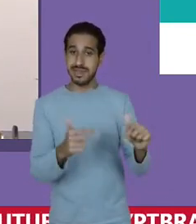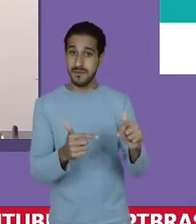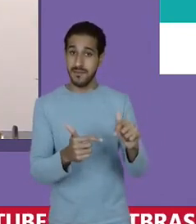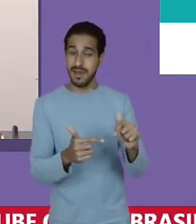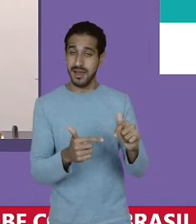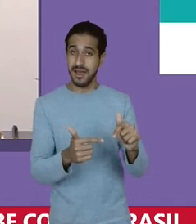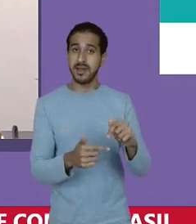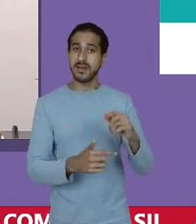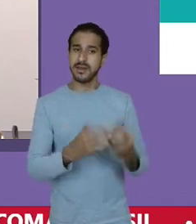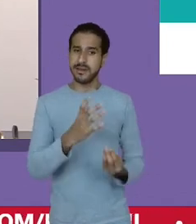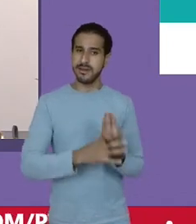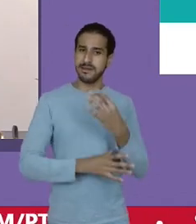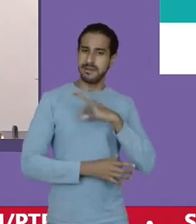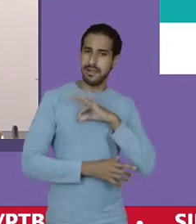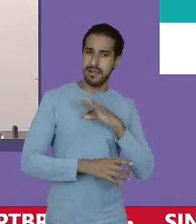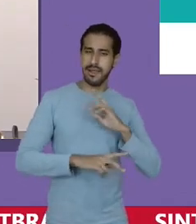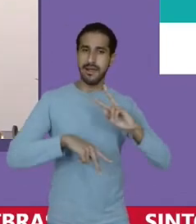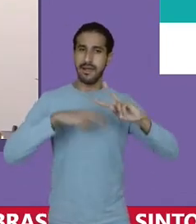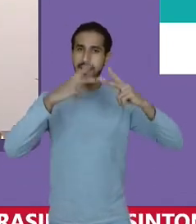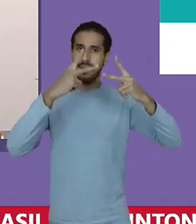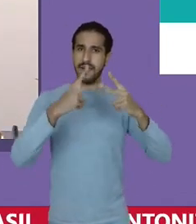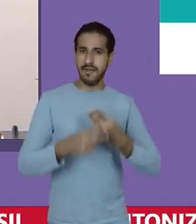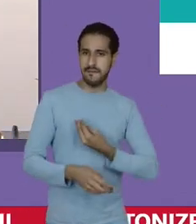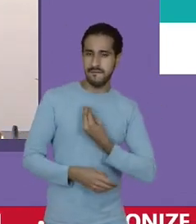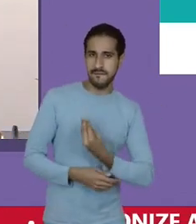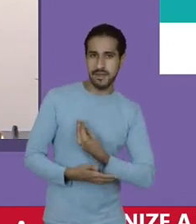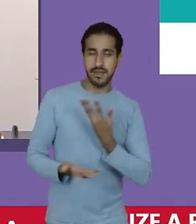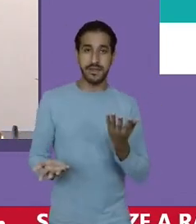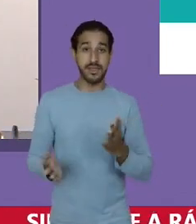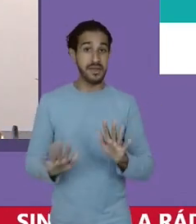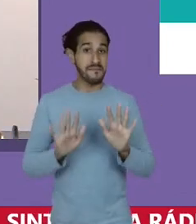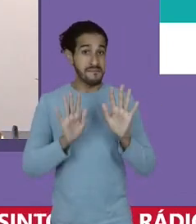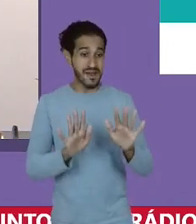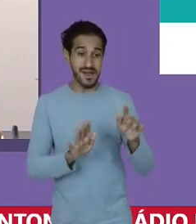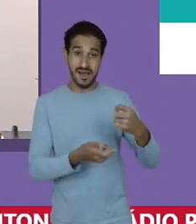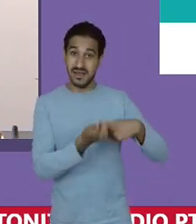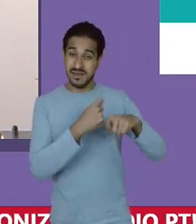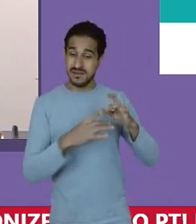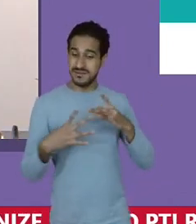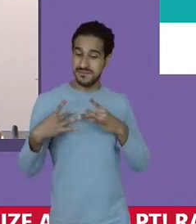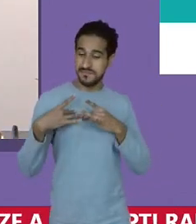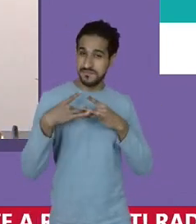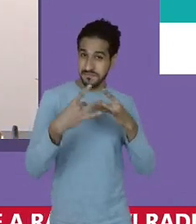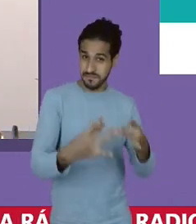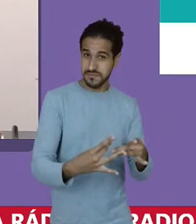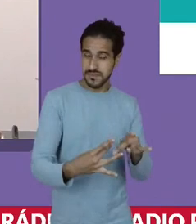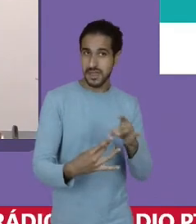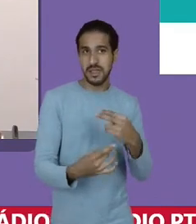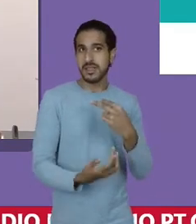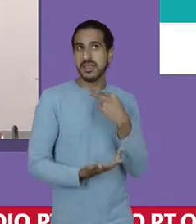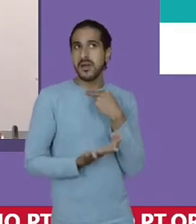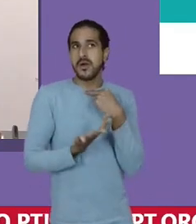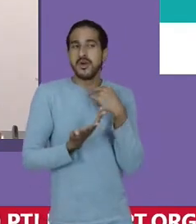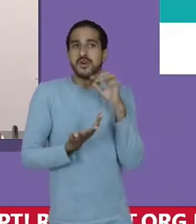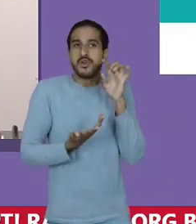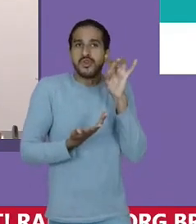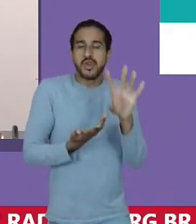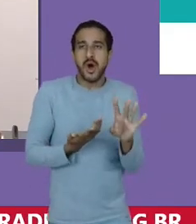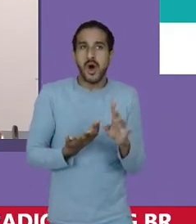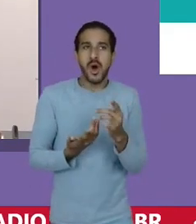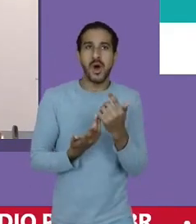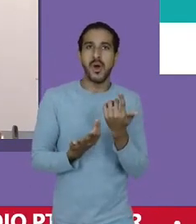trabalho, de geração de renda, de reprodução da vida. Mas a economia solidária, ela não pode ser um plano